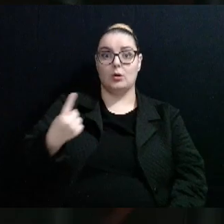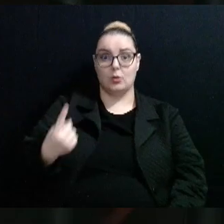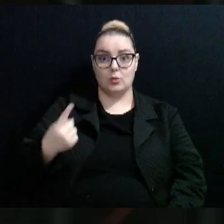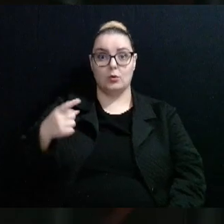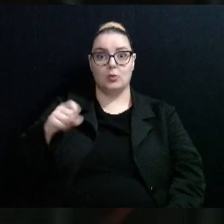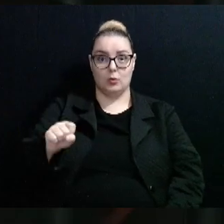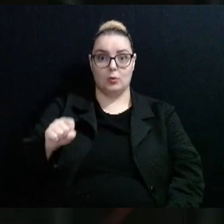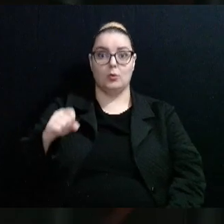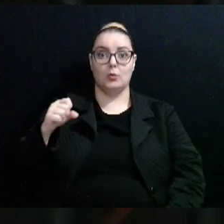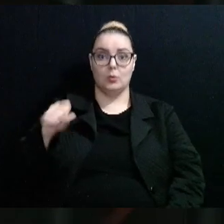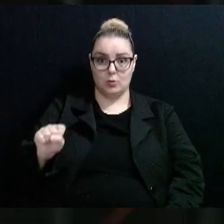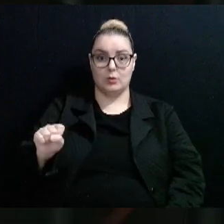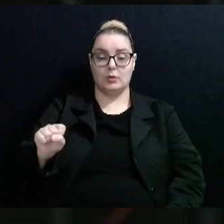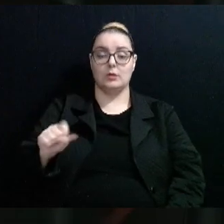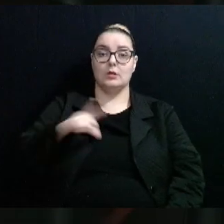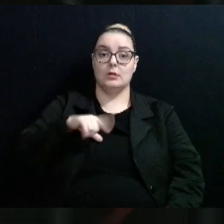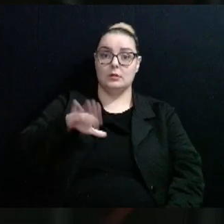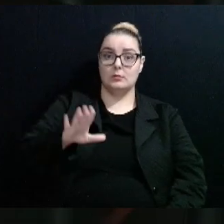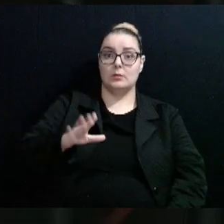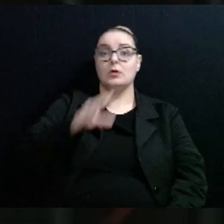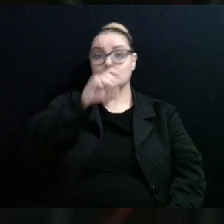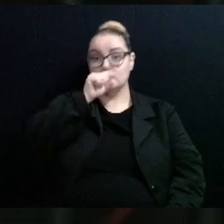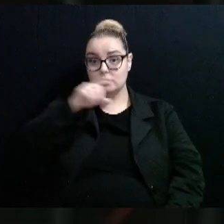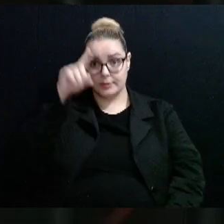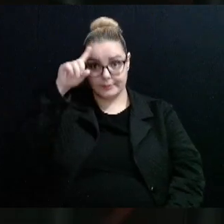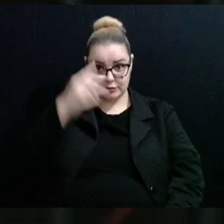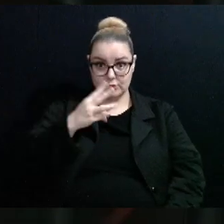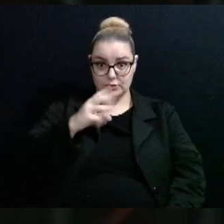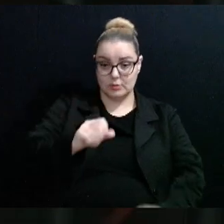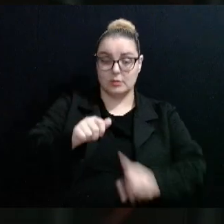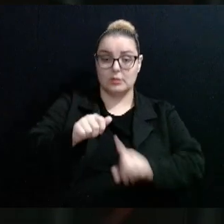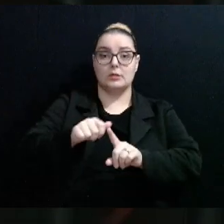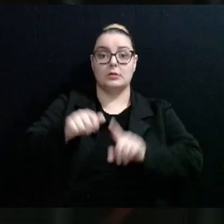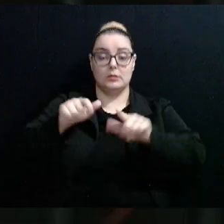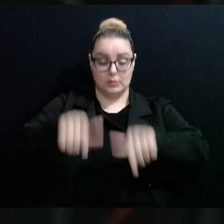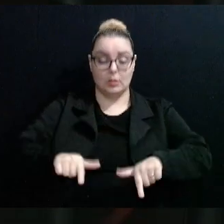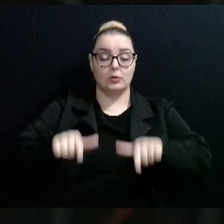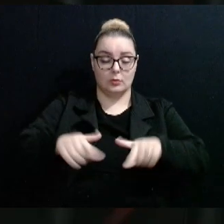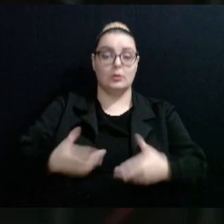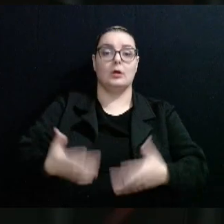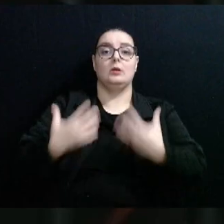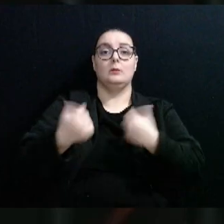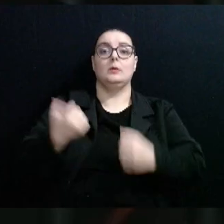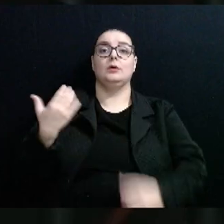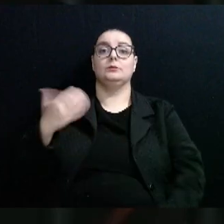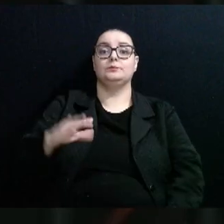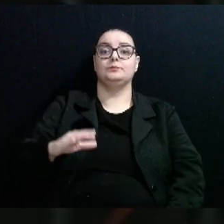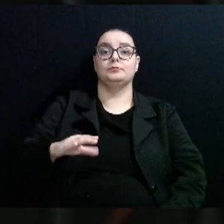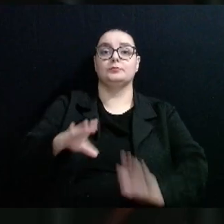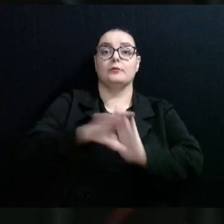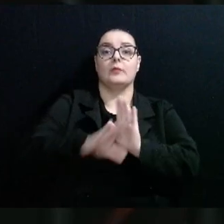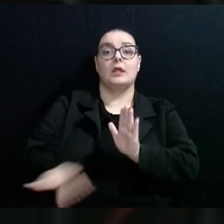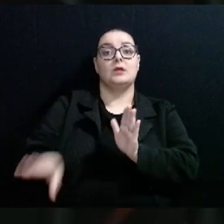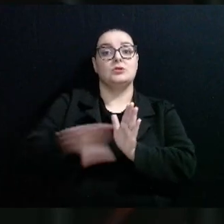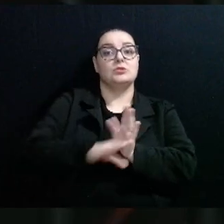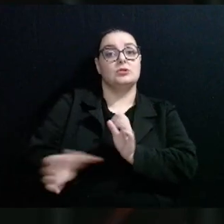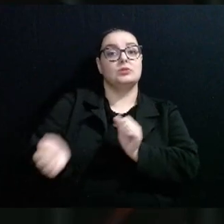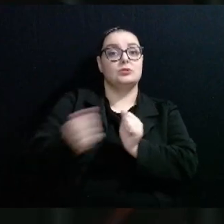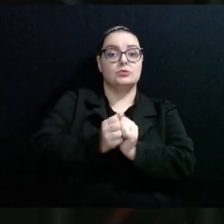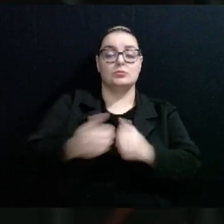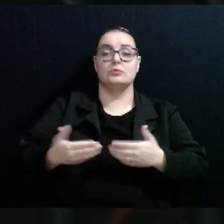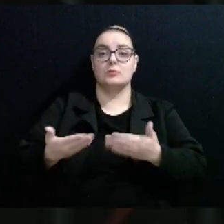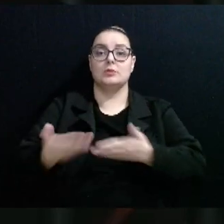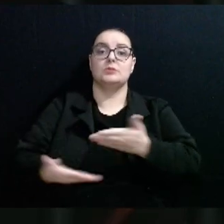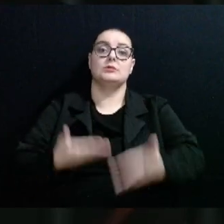1188. E tem mais, no sábado, dia 30, o local também recebe o lançamento do programa Chega Junto, que vai oferecer serviços gratuitos